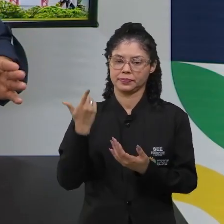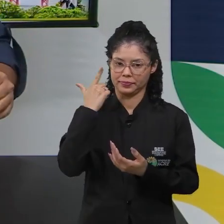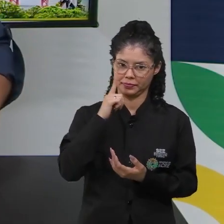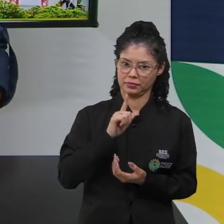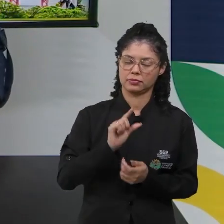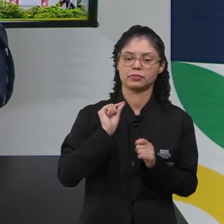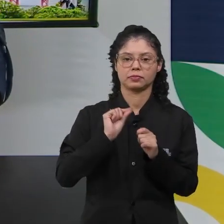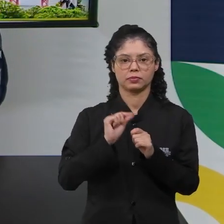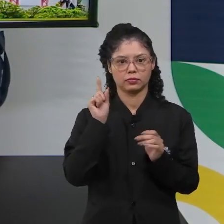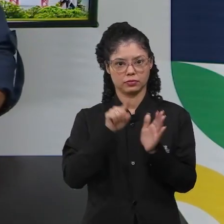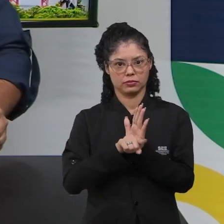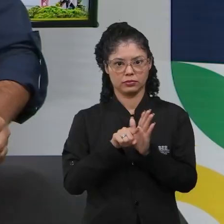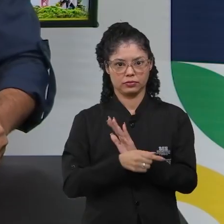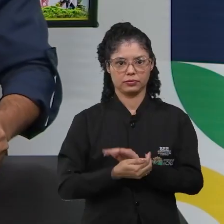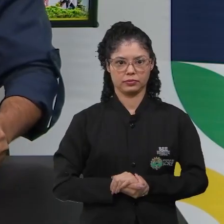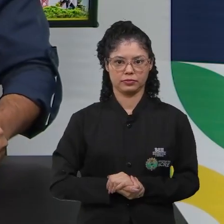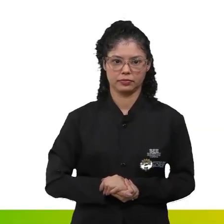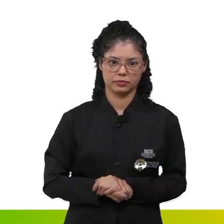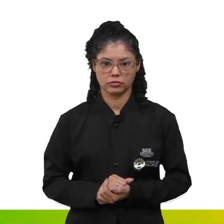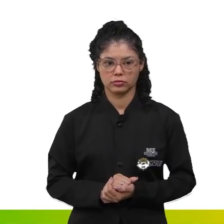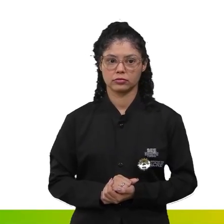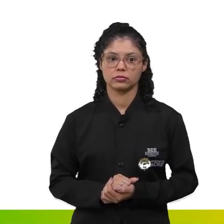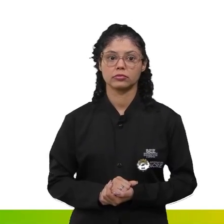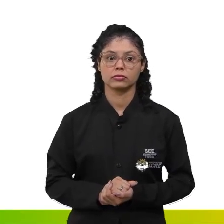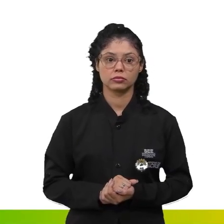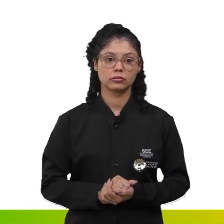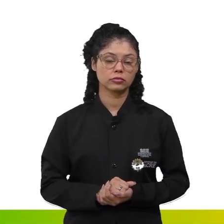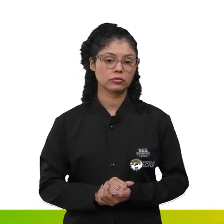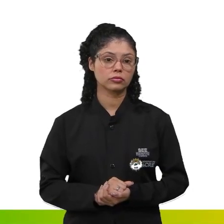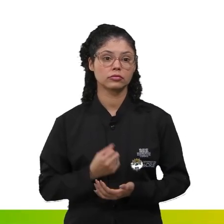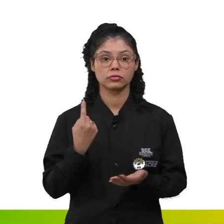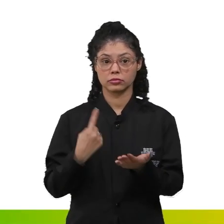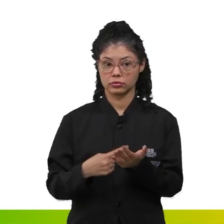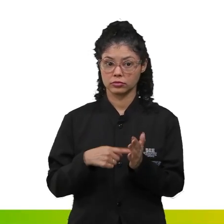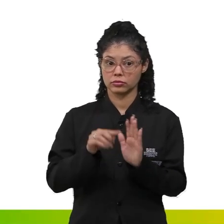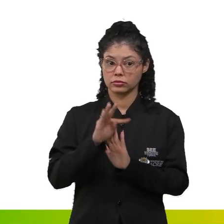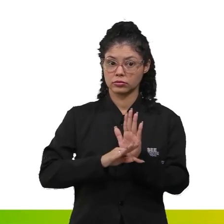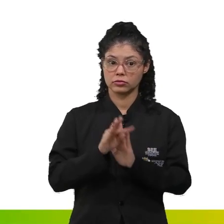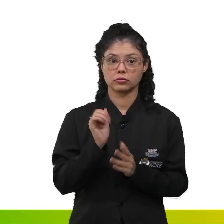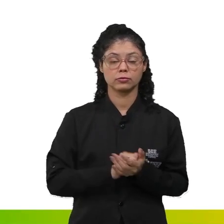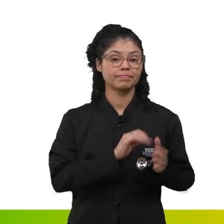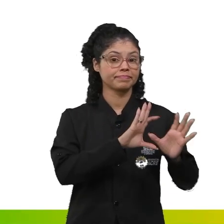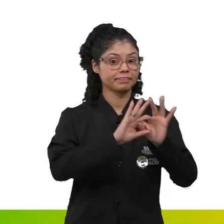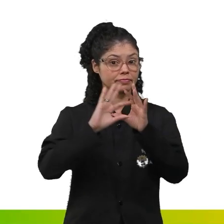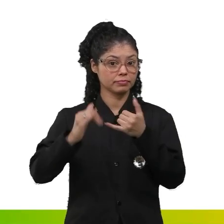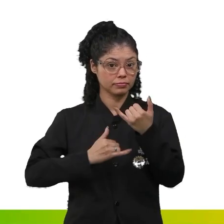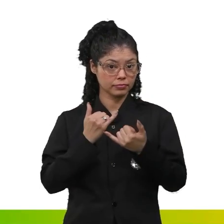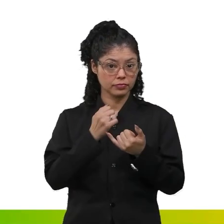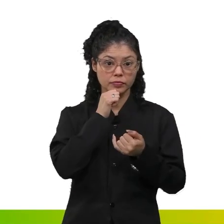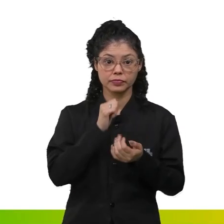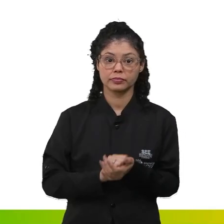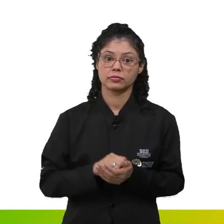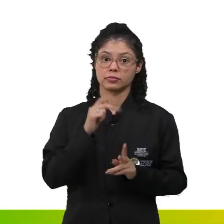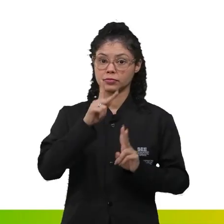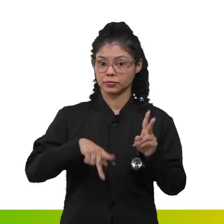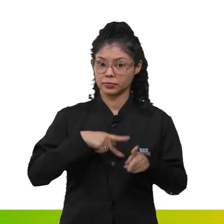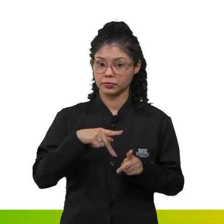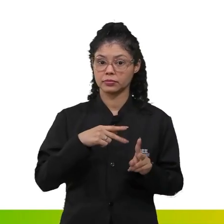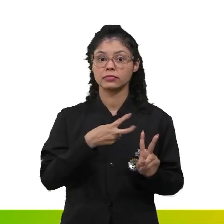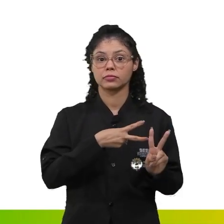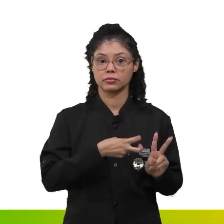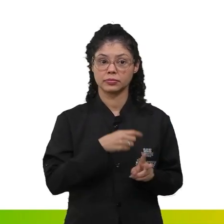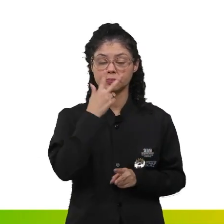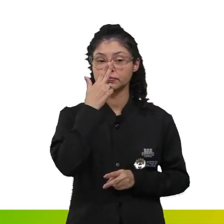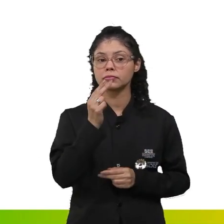consegue fazer uma questão com base nisso. Vamos lá. Então, seguindo, considerando o texto, os Jogos dos Povos Indígenas assemelham-se aos